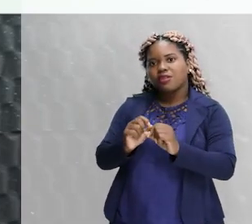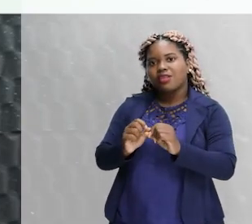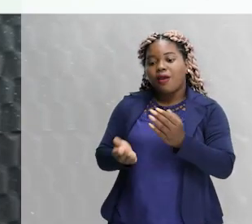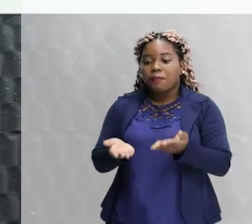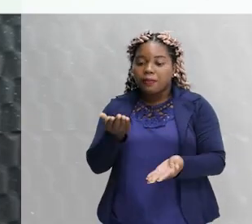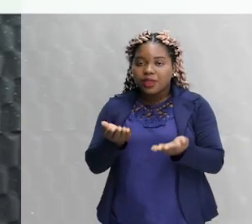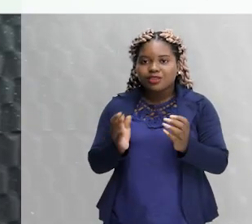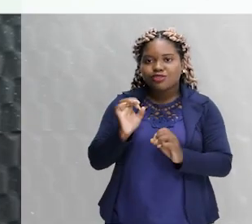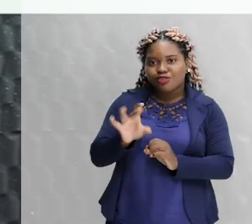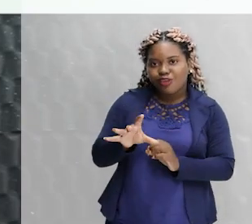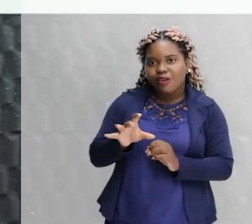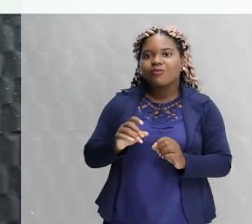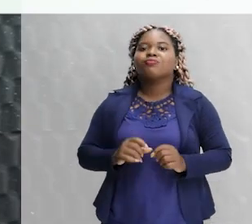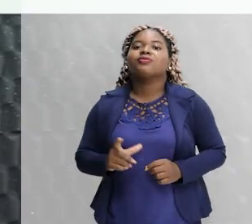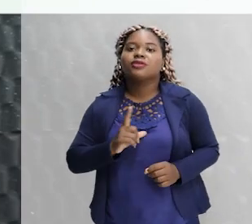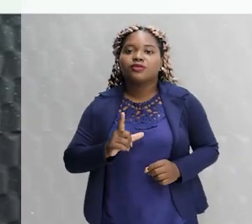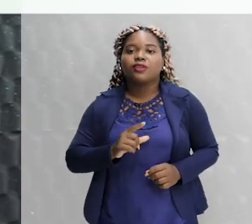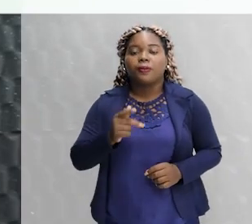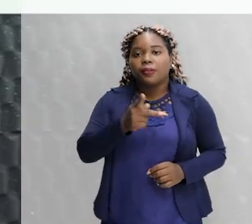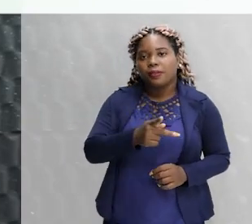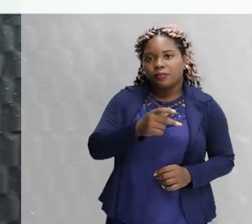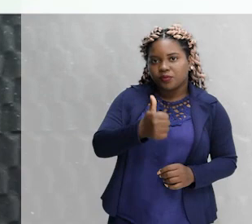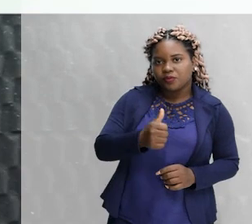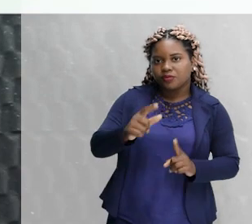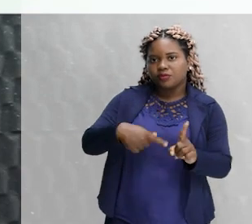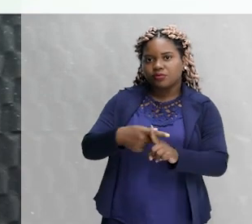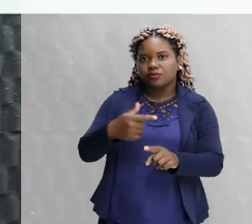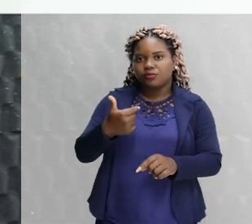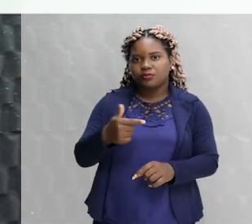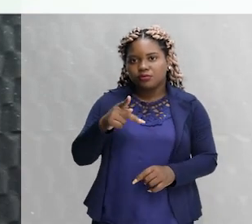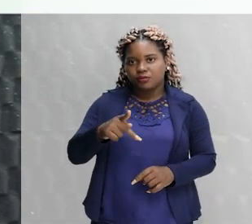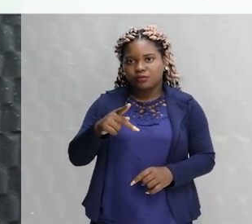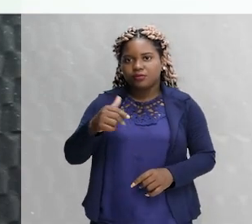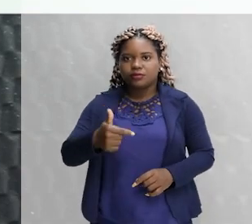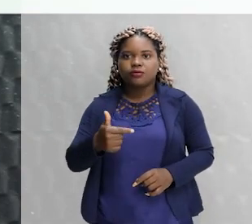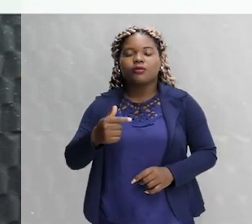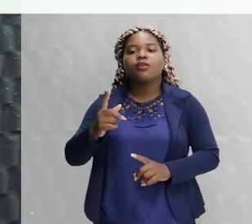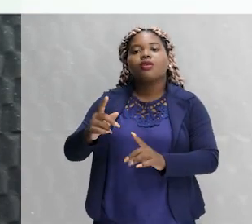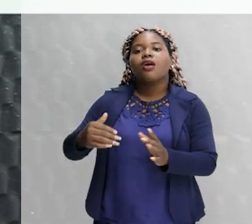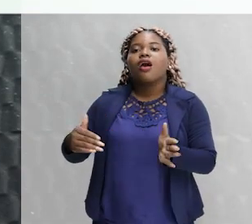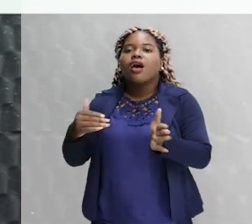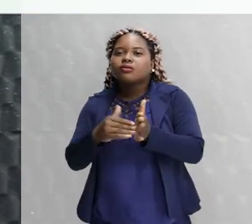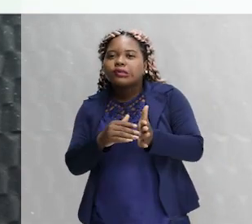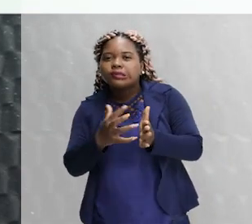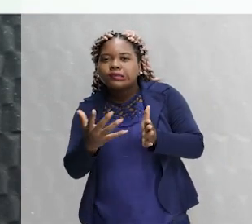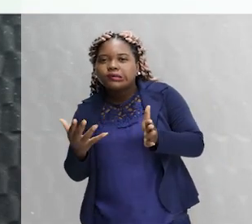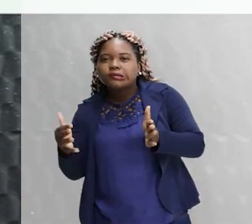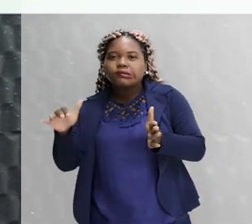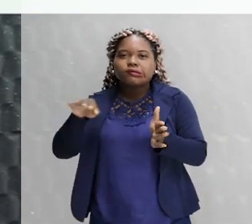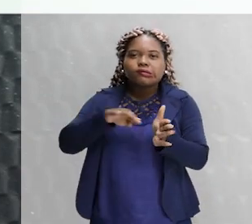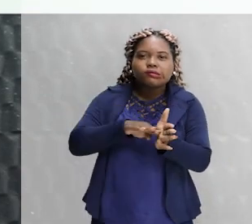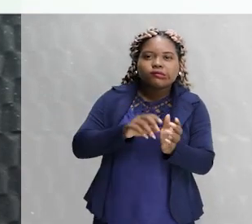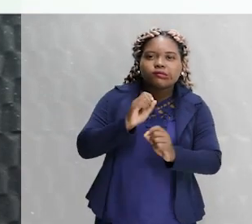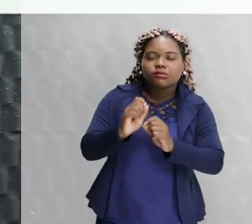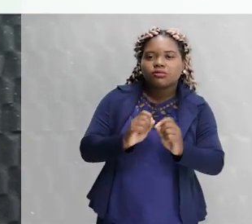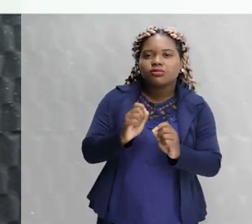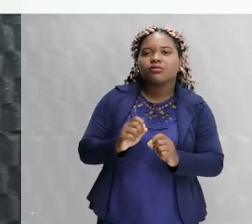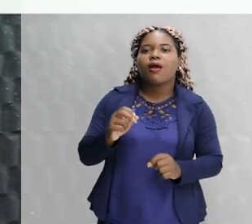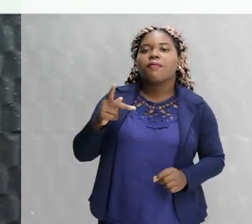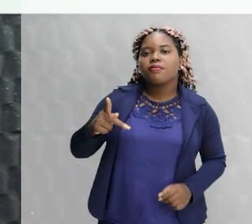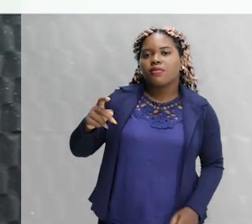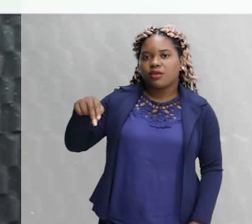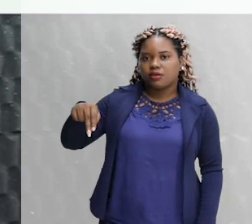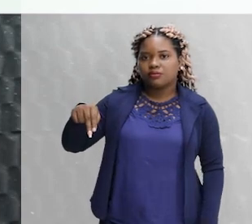P1 mais P2 mais P3 até chegar no último elemento